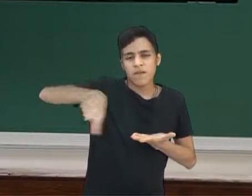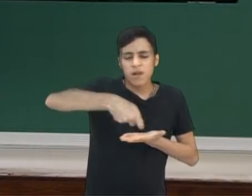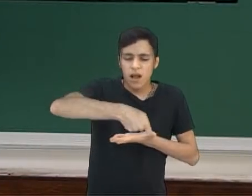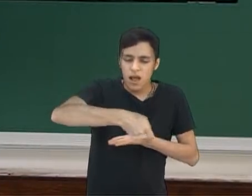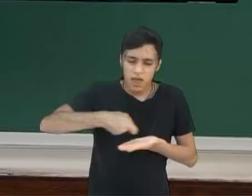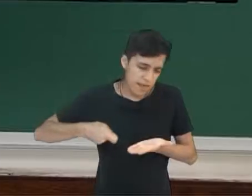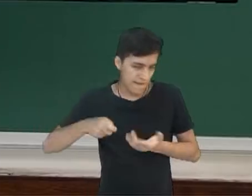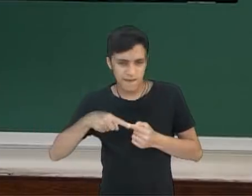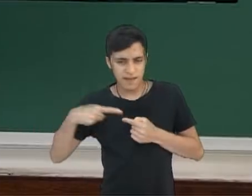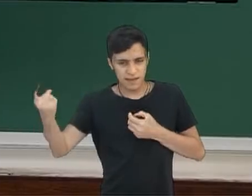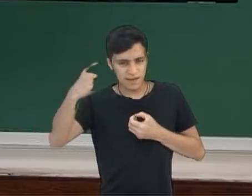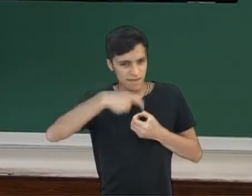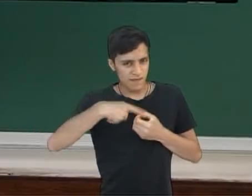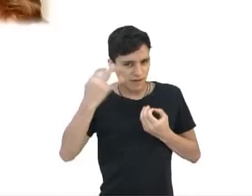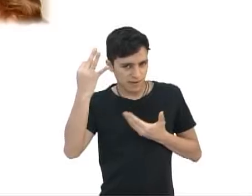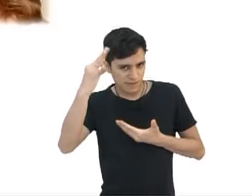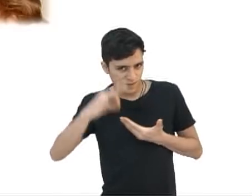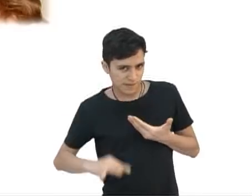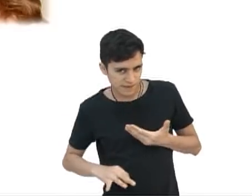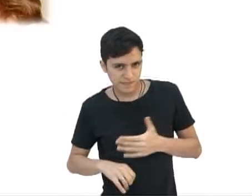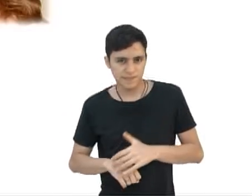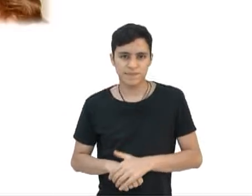aí e eu já retorno para a correção.